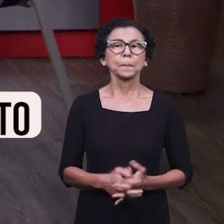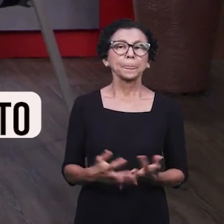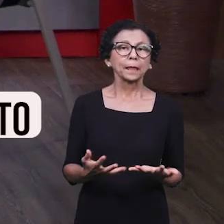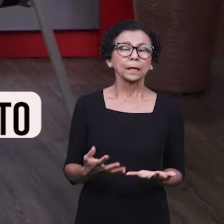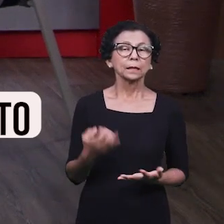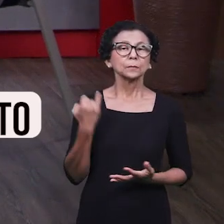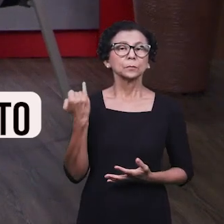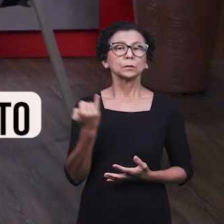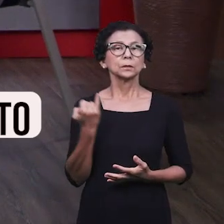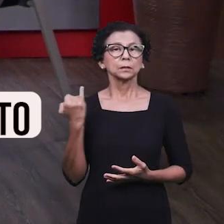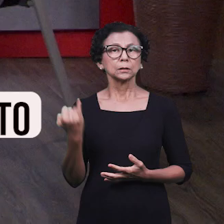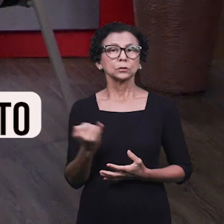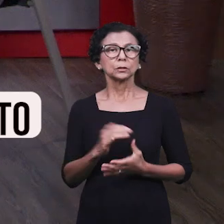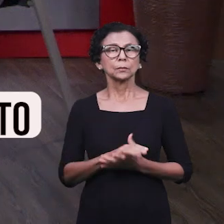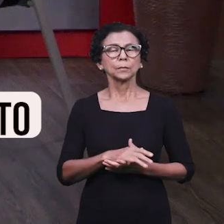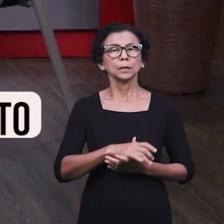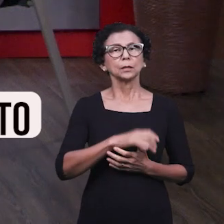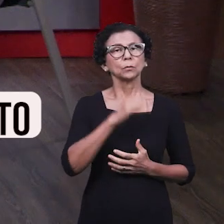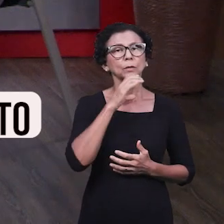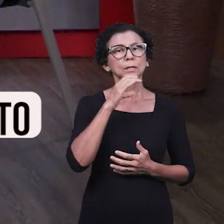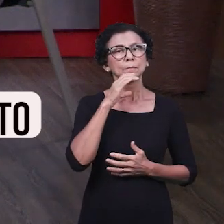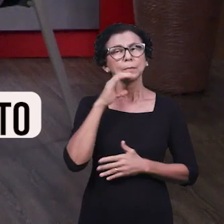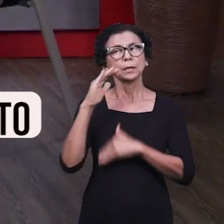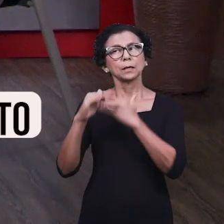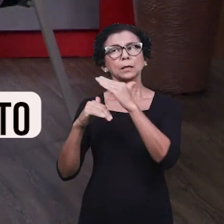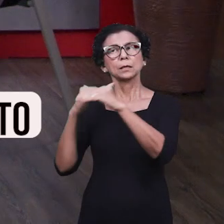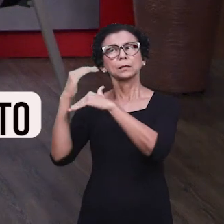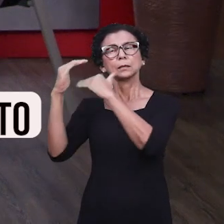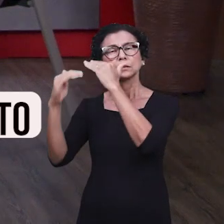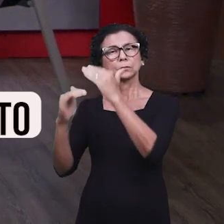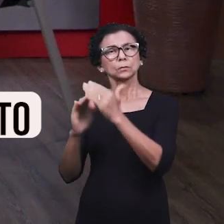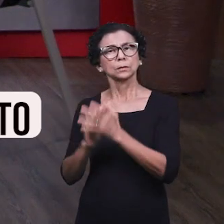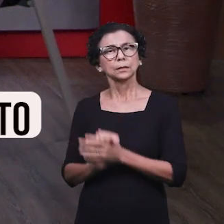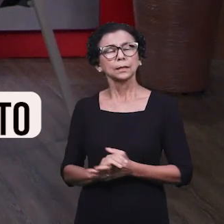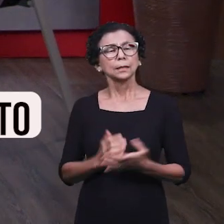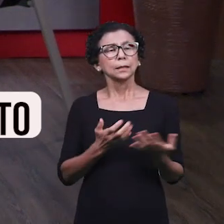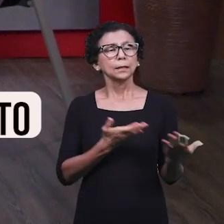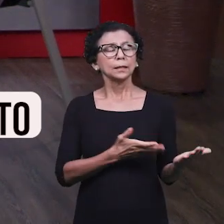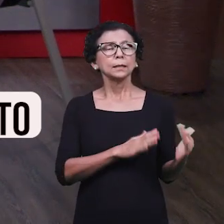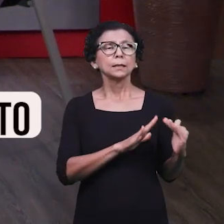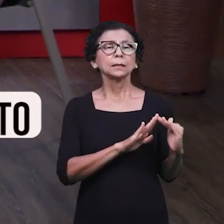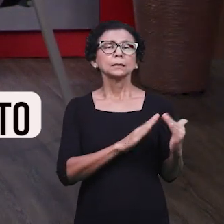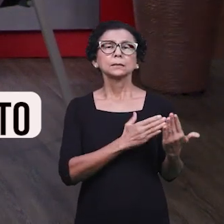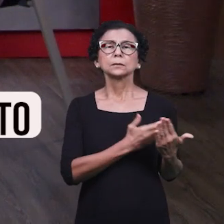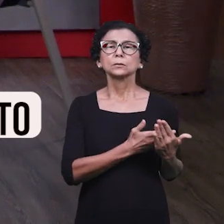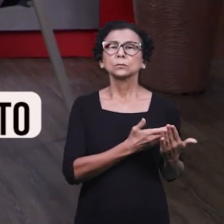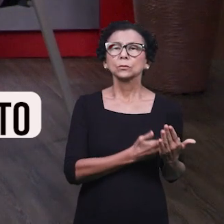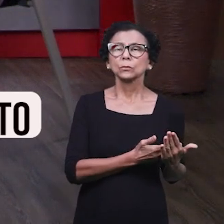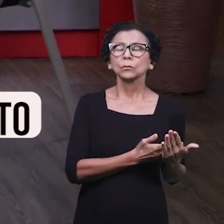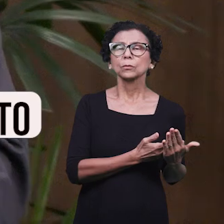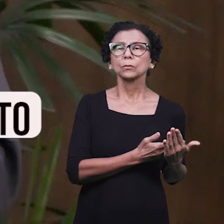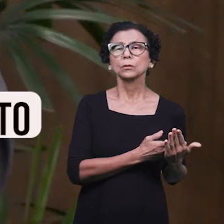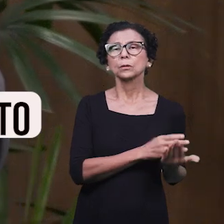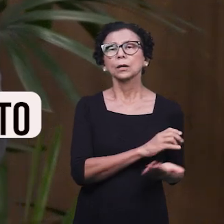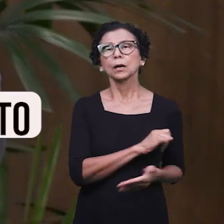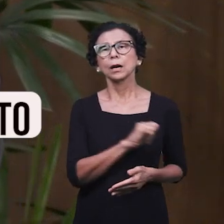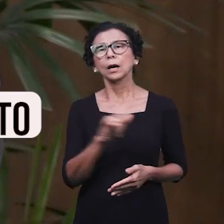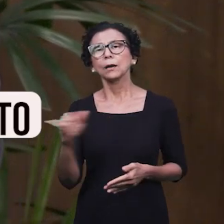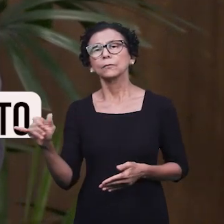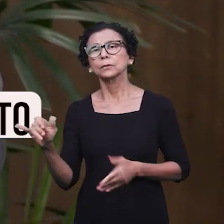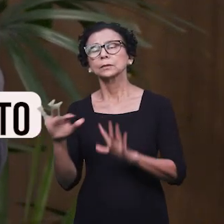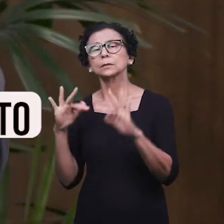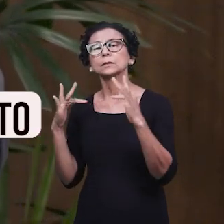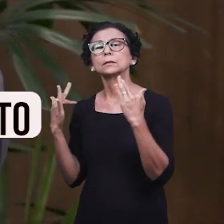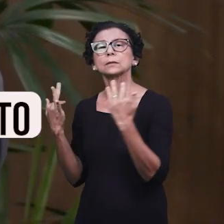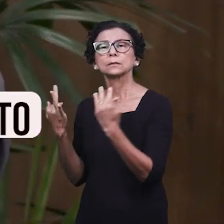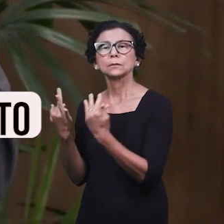né? Agora, por parte da escola, né? Como que a escola ela comunica à família, aos pais, sobre o